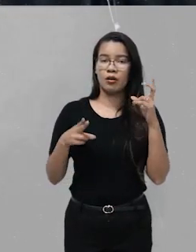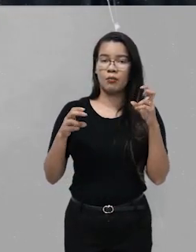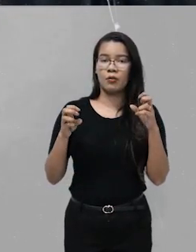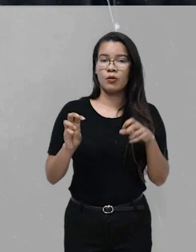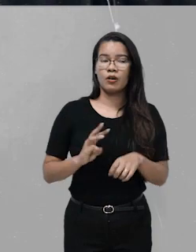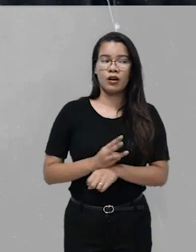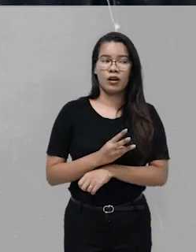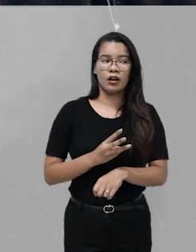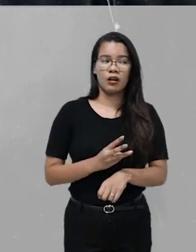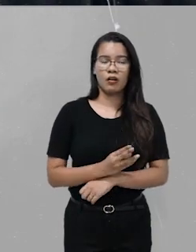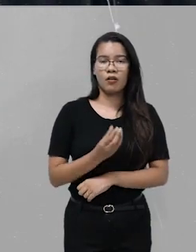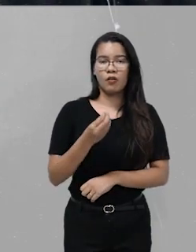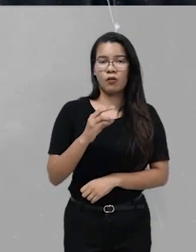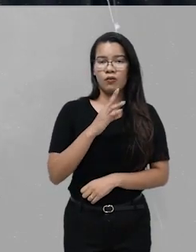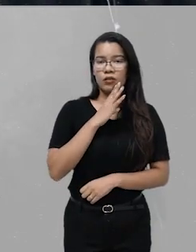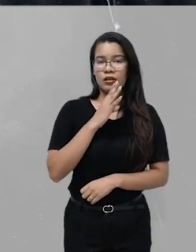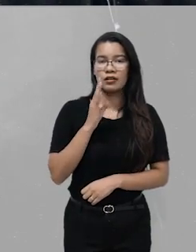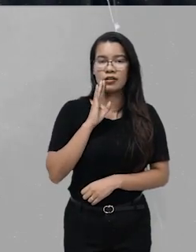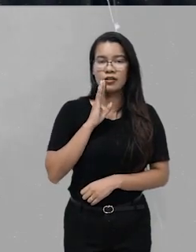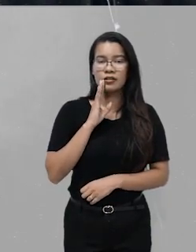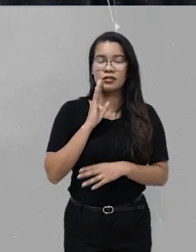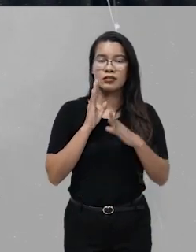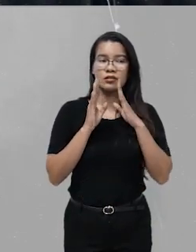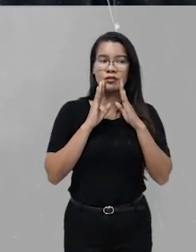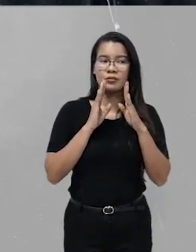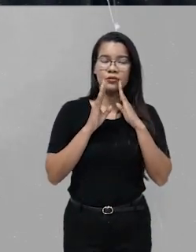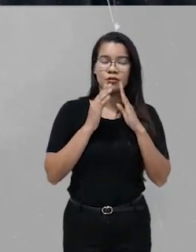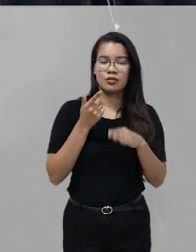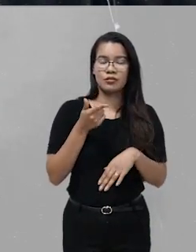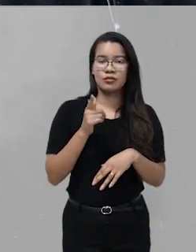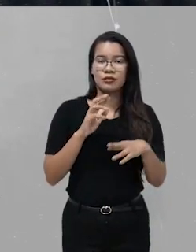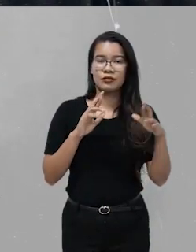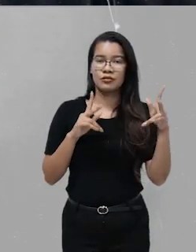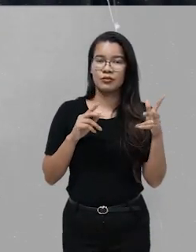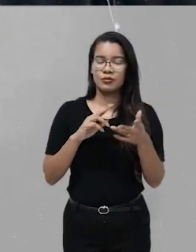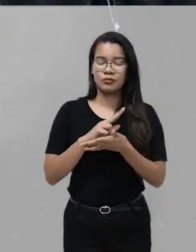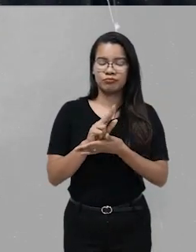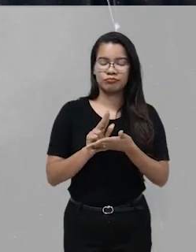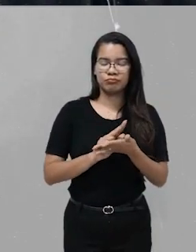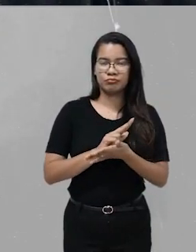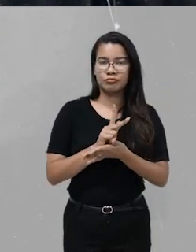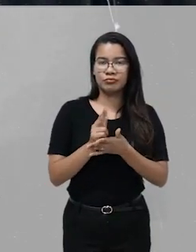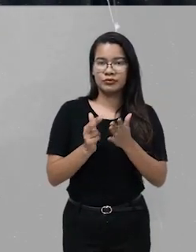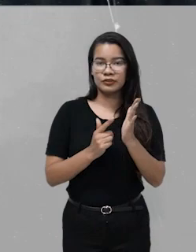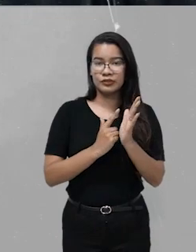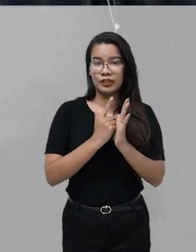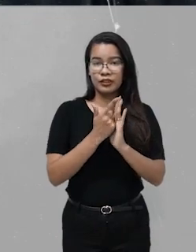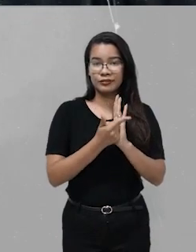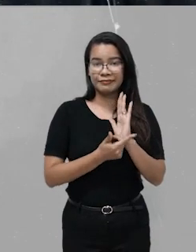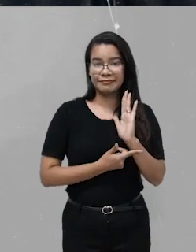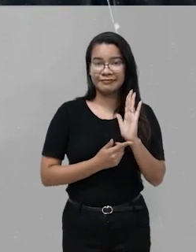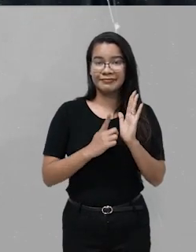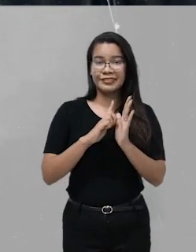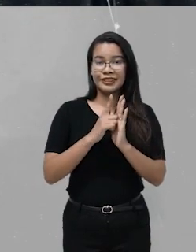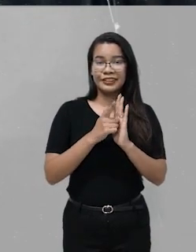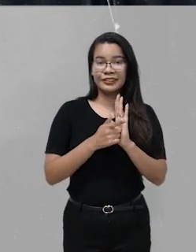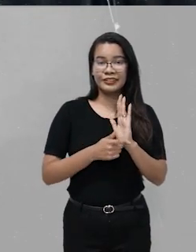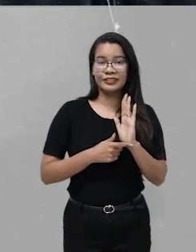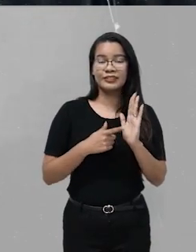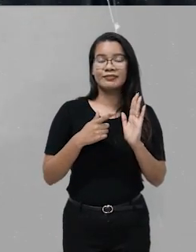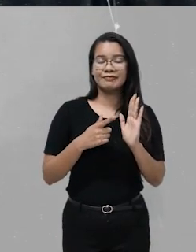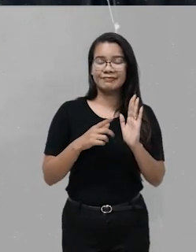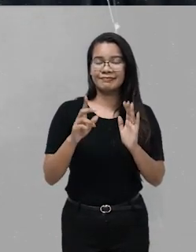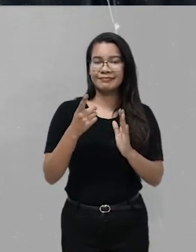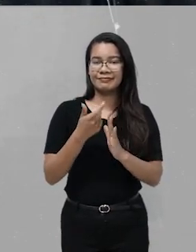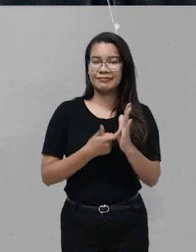são outras formas onde você também utiliza os gêneros textuais. Eu citei várias plataformas. Tá? Agora,